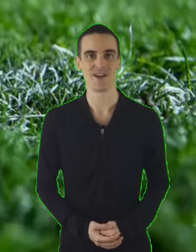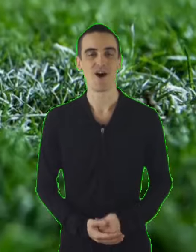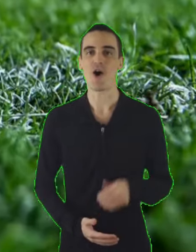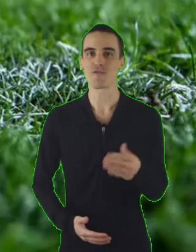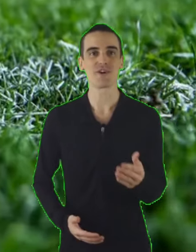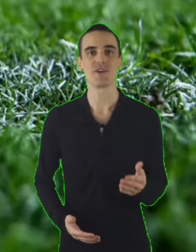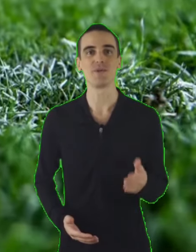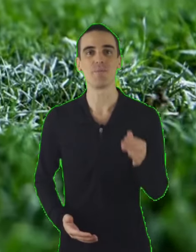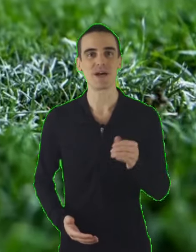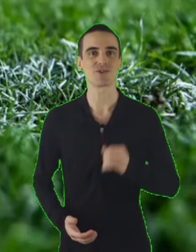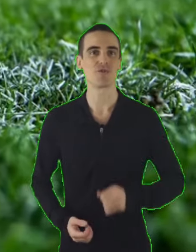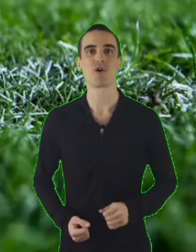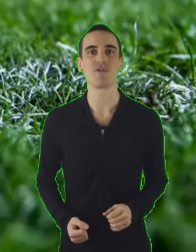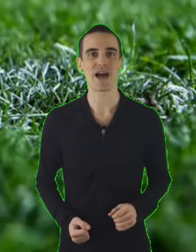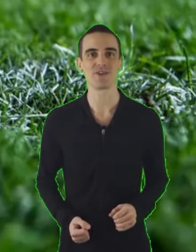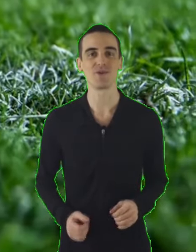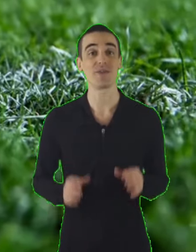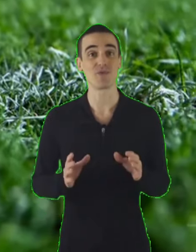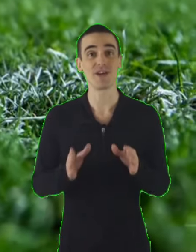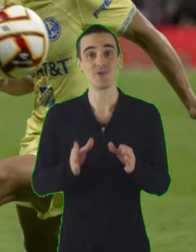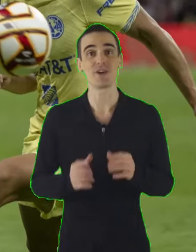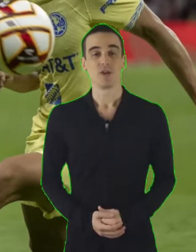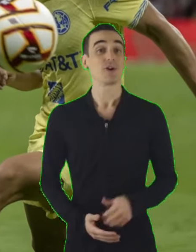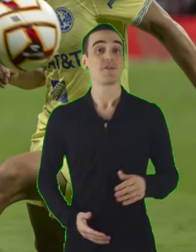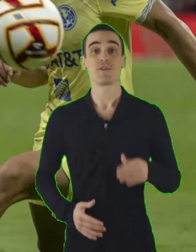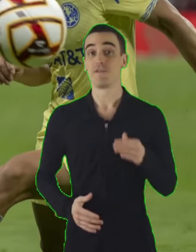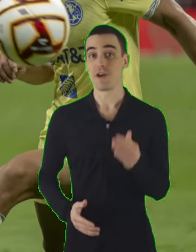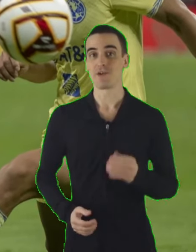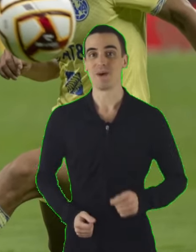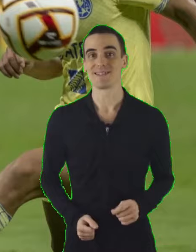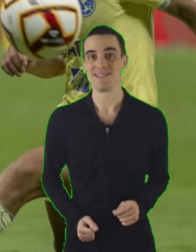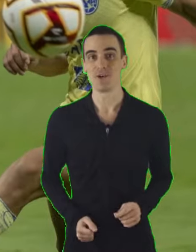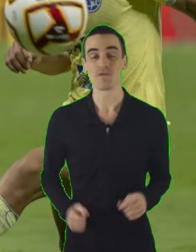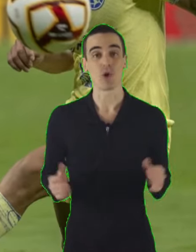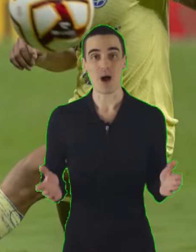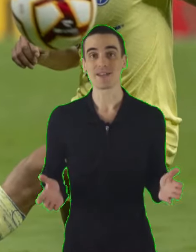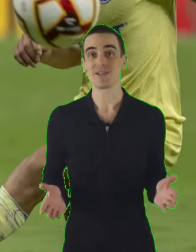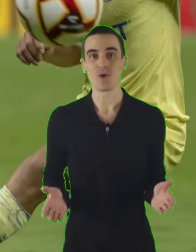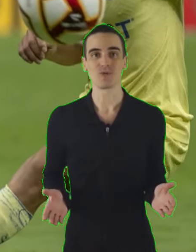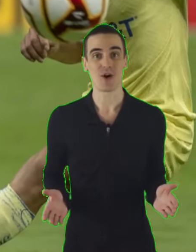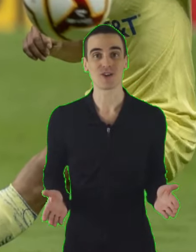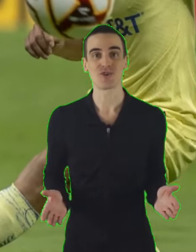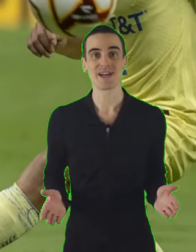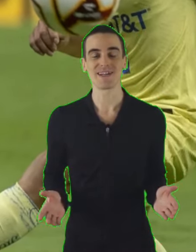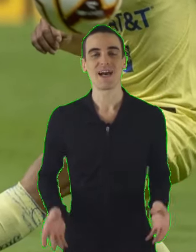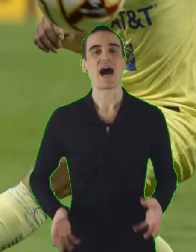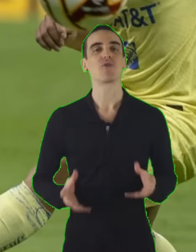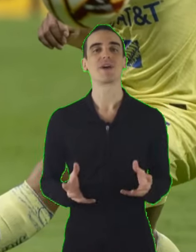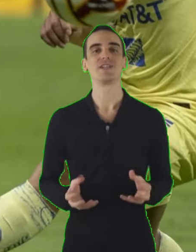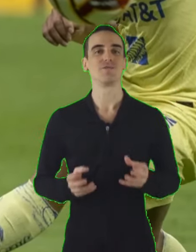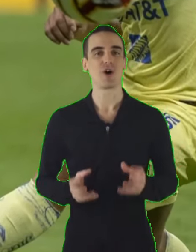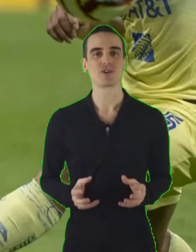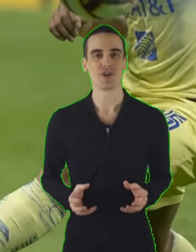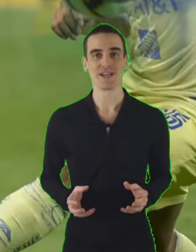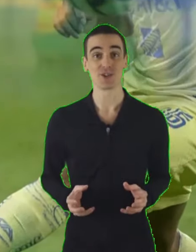você obrigado continuando o Cruzeiro negocia a contratação de Luc Romero com o Leon do México